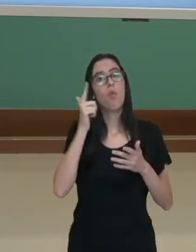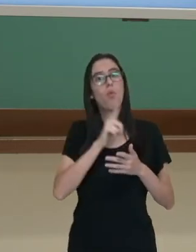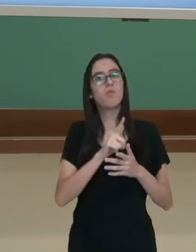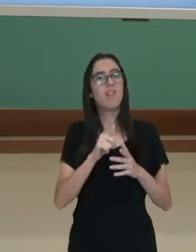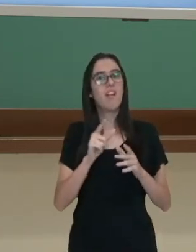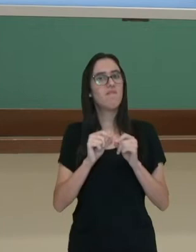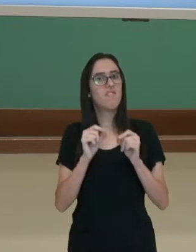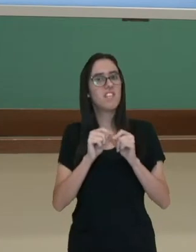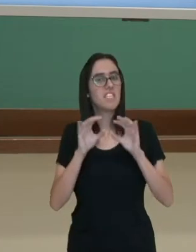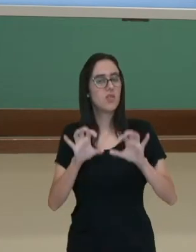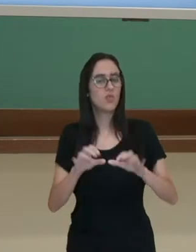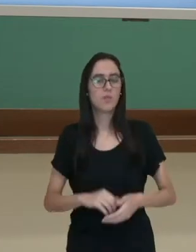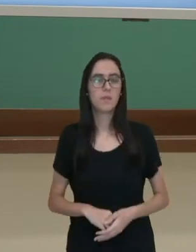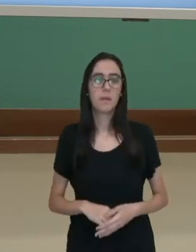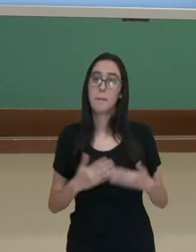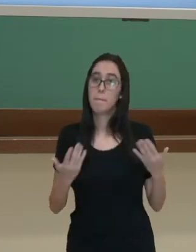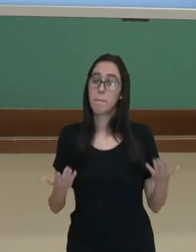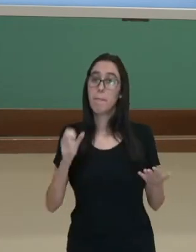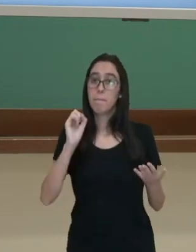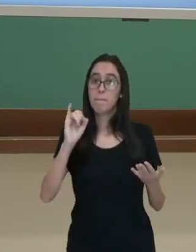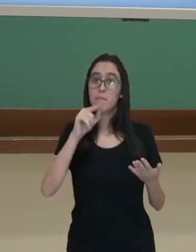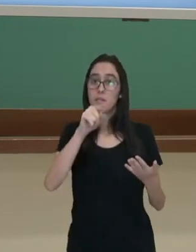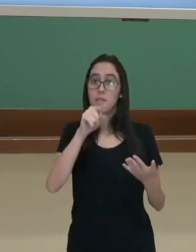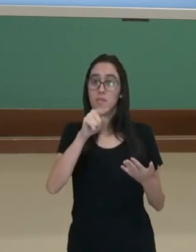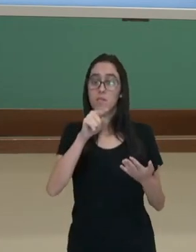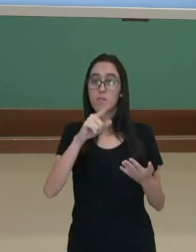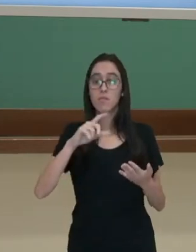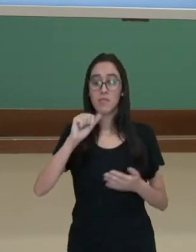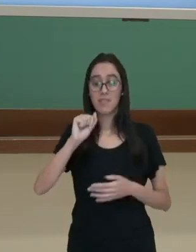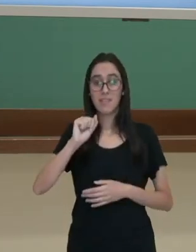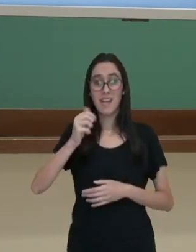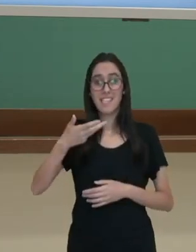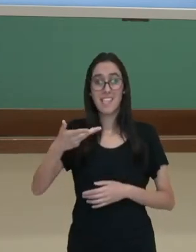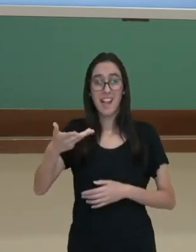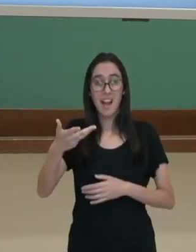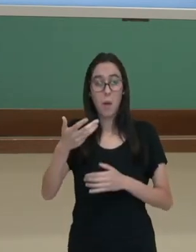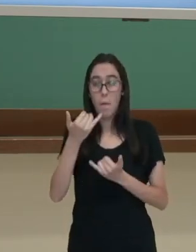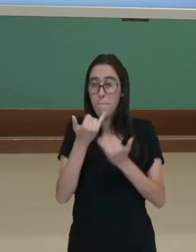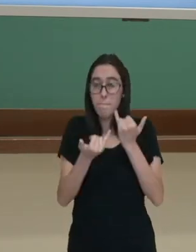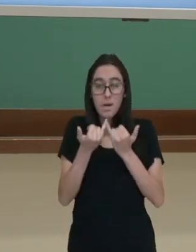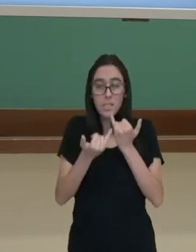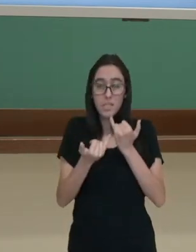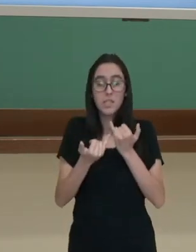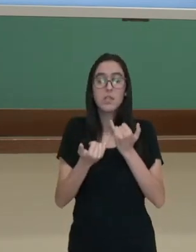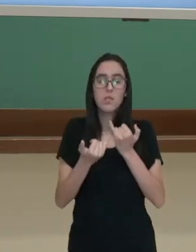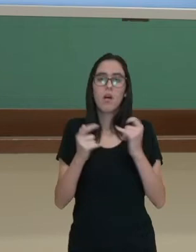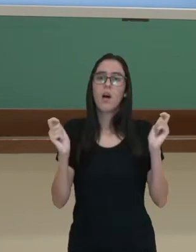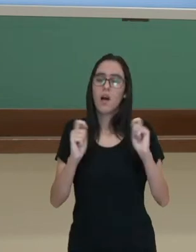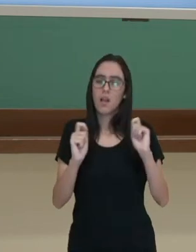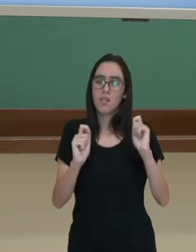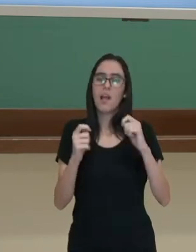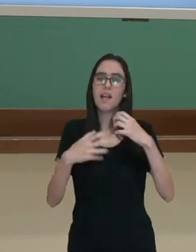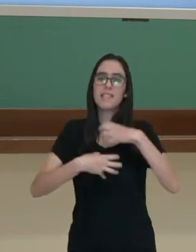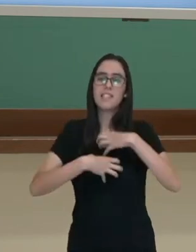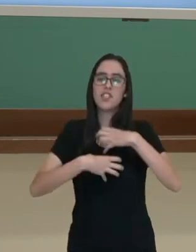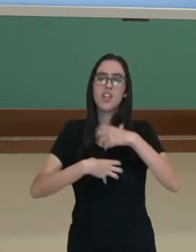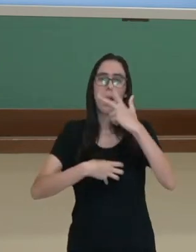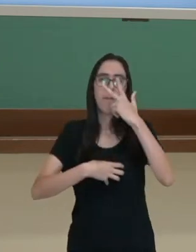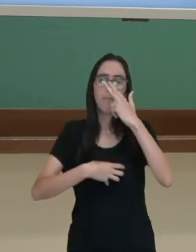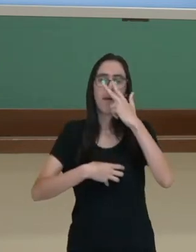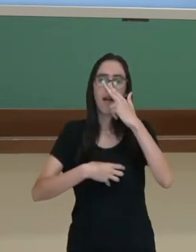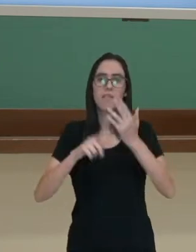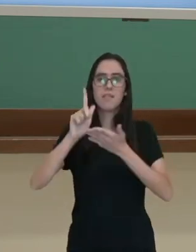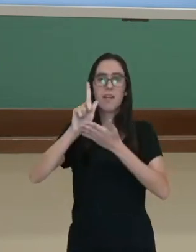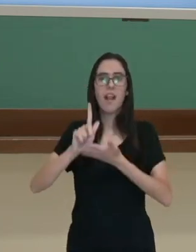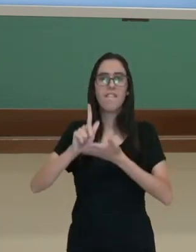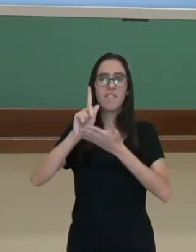aí. Né? Então, se você estiver em movimento com uma aceleração muito próxima, você realmente vai sentir como se não tivesse a aceleração da